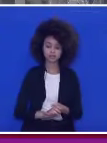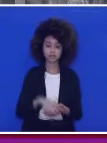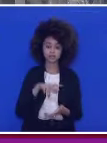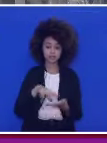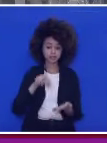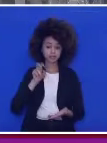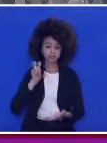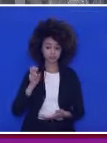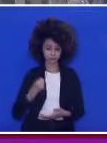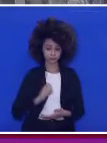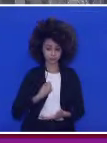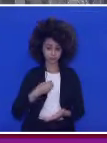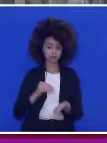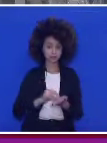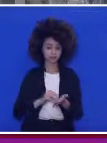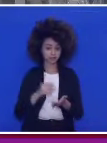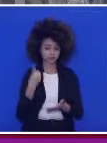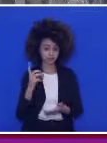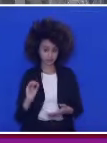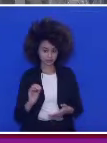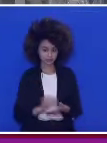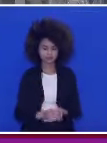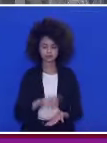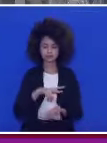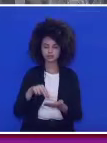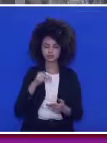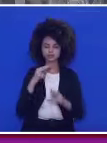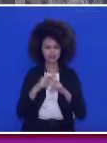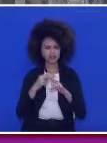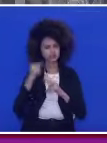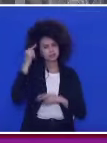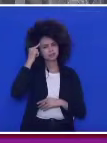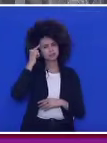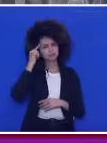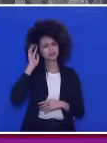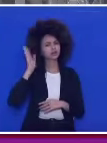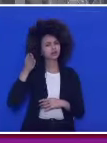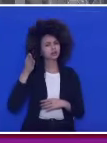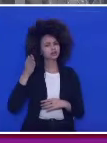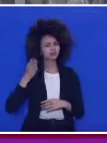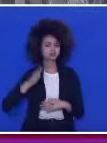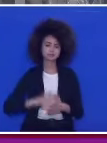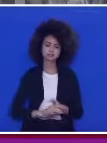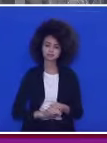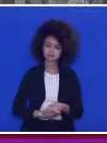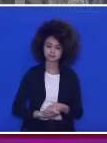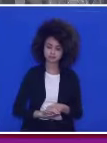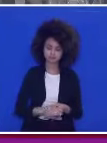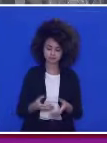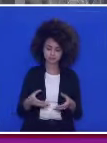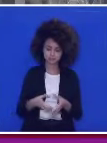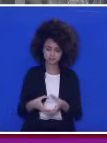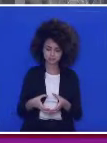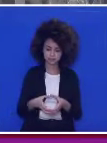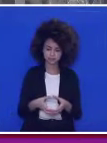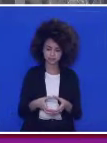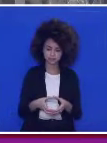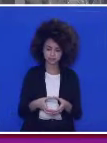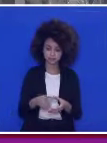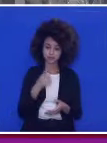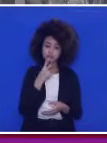Foram sorteados 5 números, faltam 10. Loterias Caixa, já pensou? Bola vermelha, número